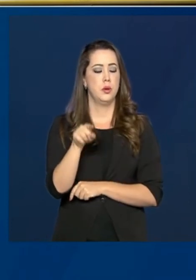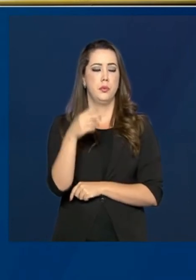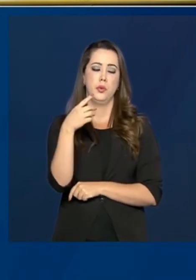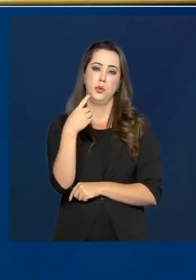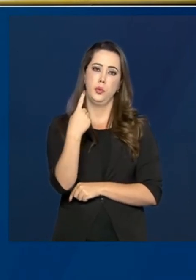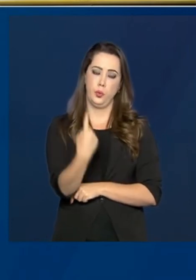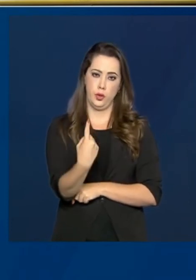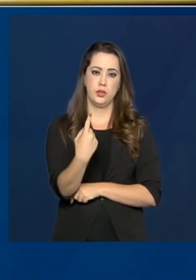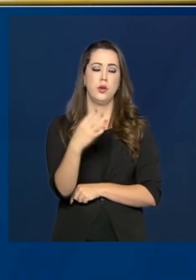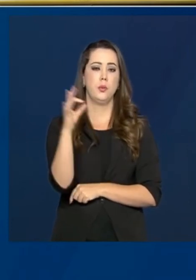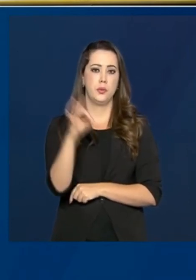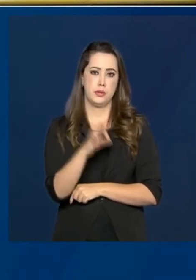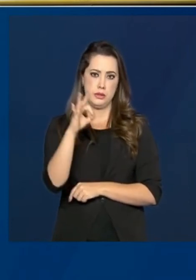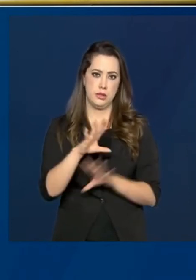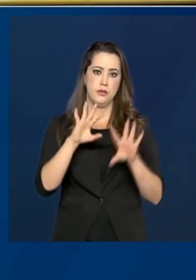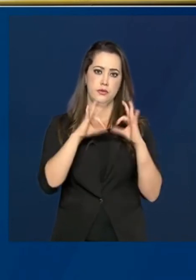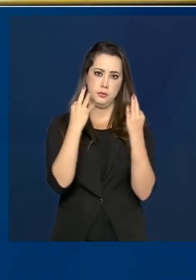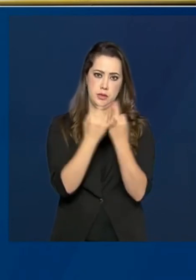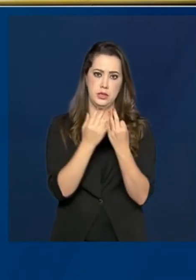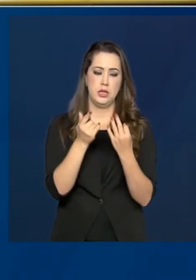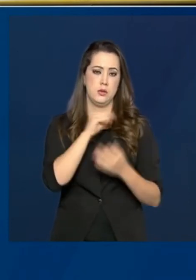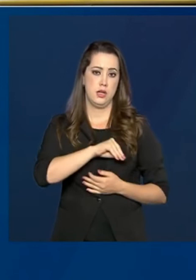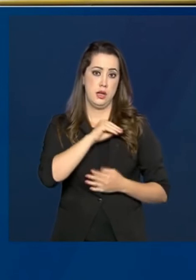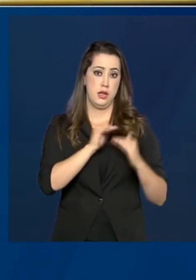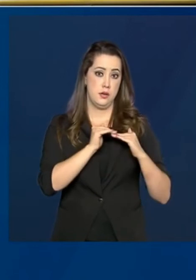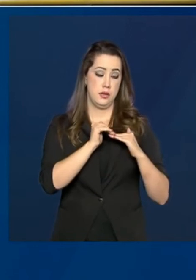57,41% que declararam uma renda familiar superior a R$